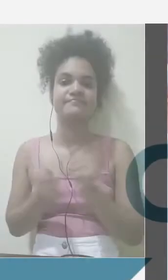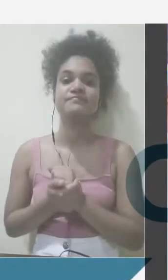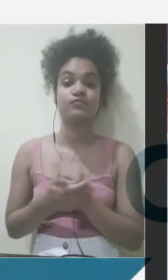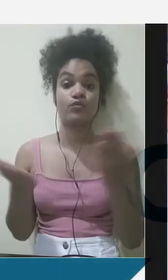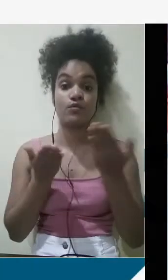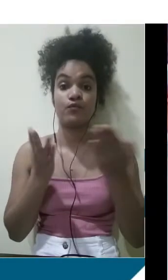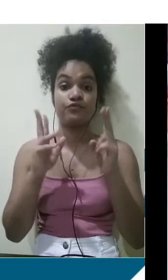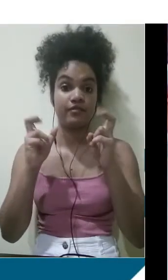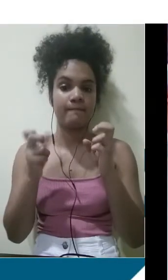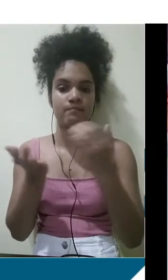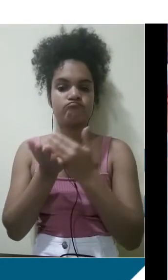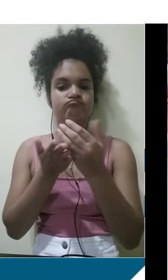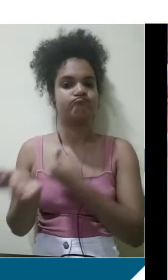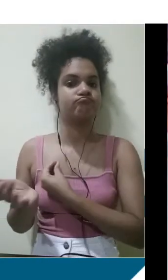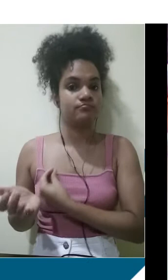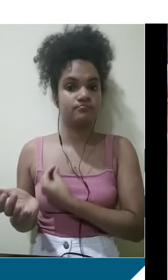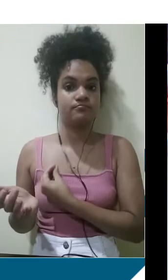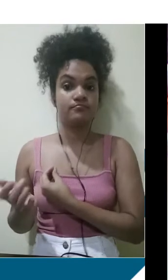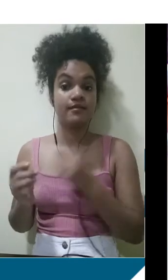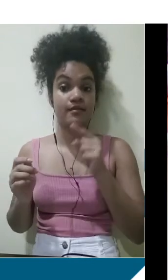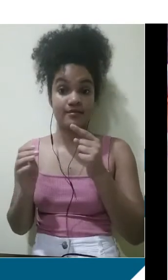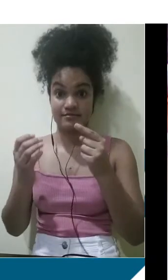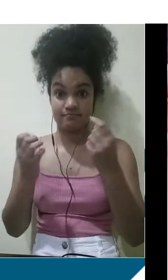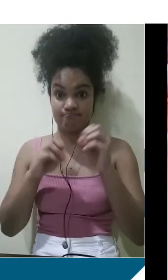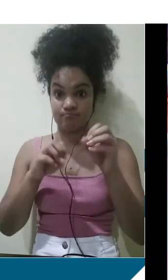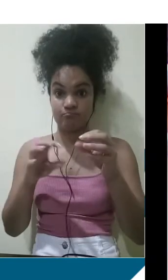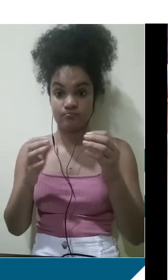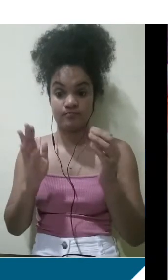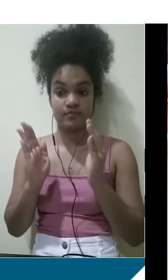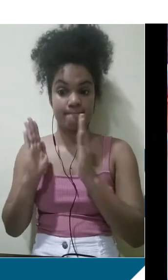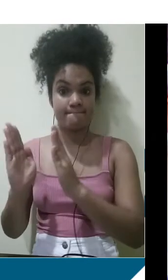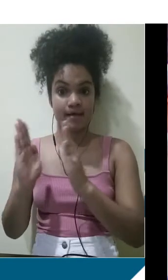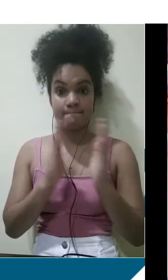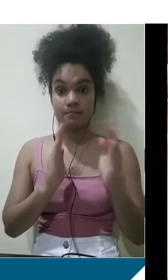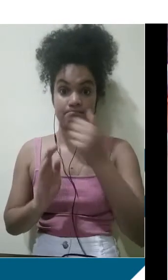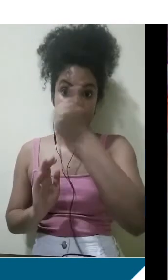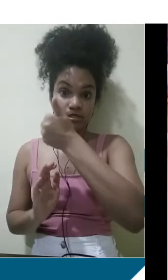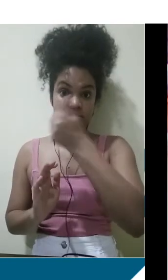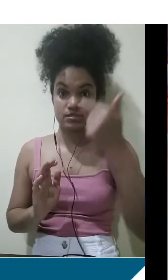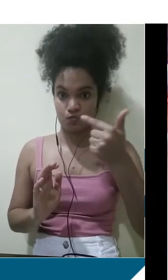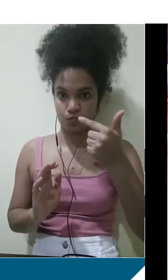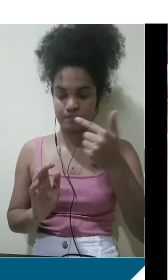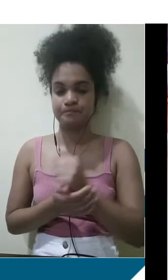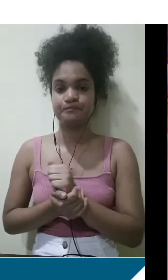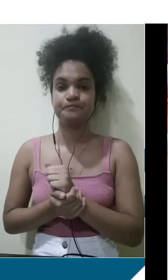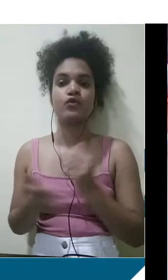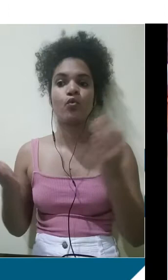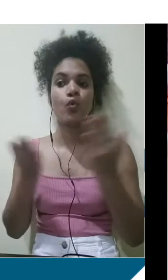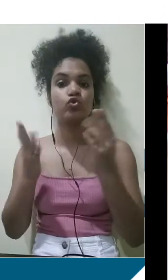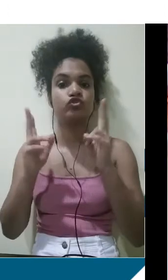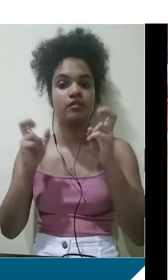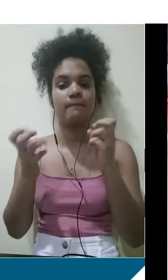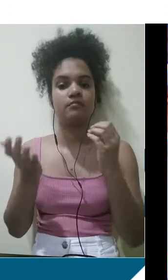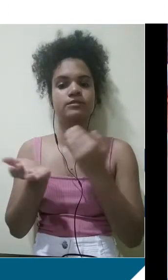E aí, pessoal, hoje a gente fala sobre a origem da vida. Essa aula está dividida em duas. Hoje a gente fala sobre a parte histórica,